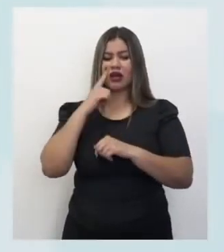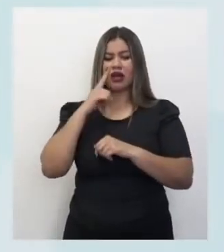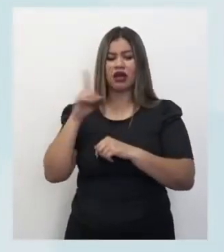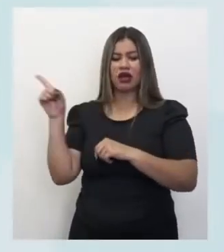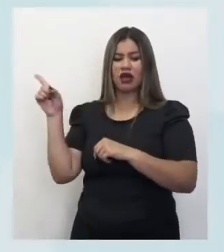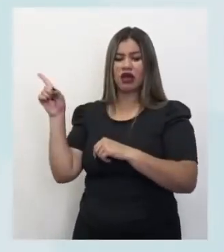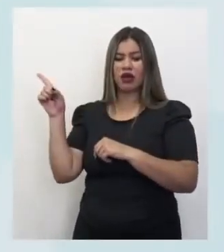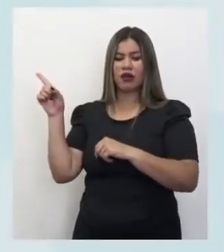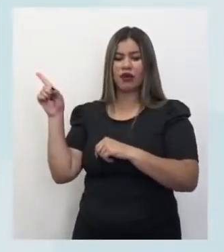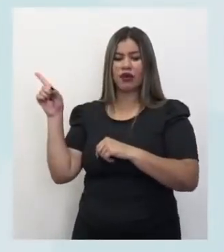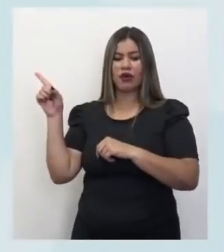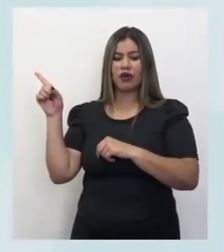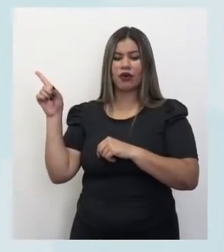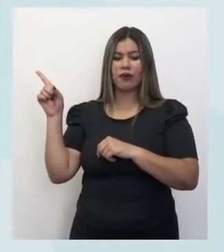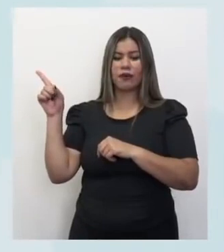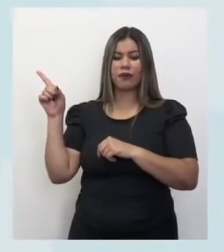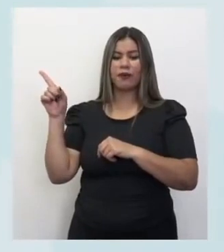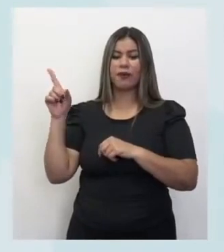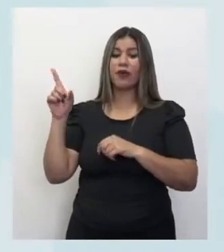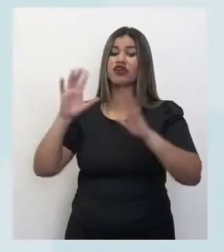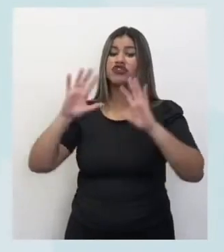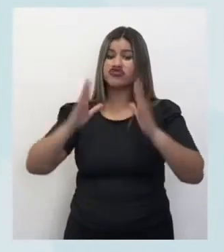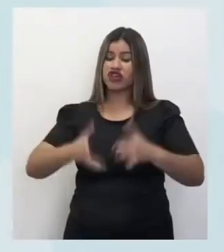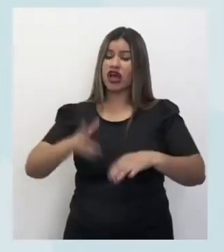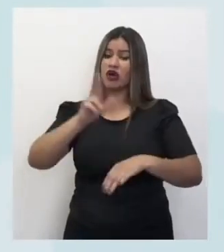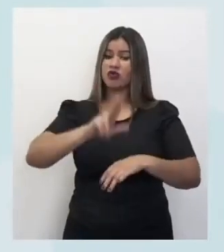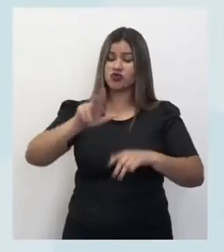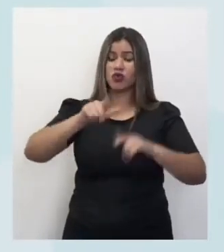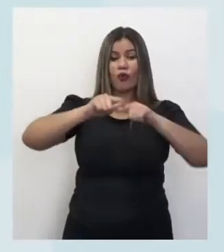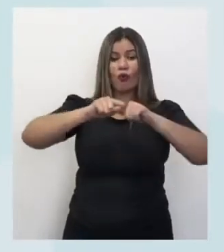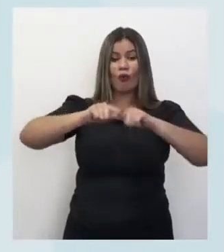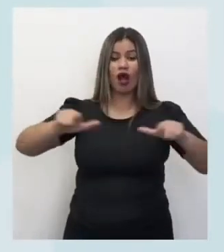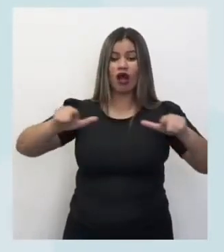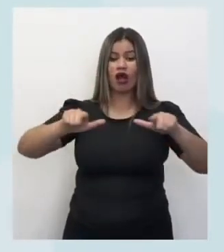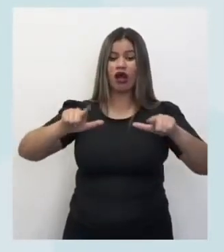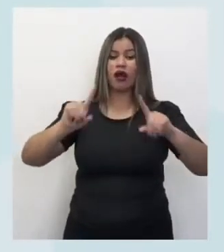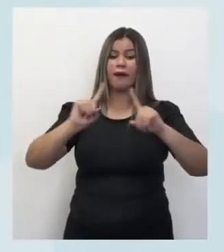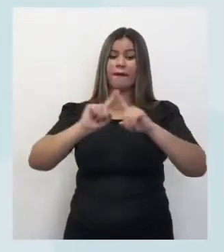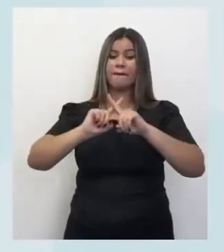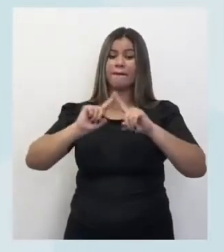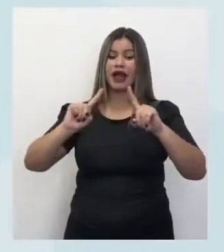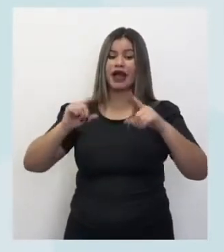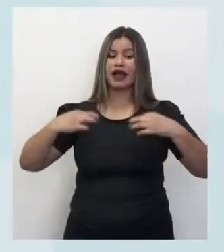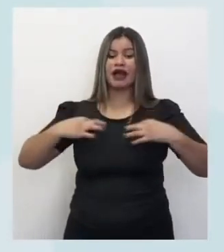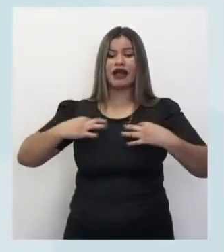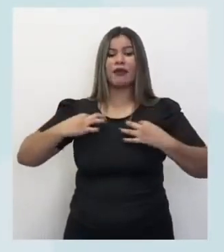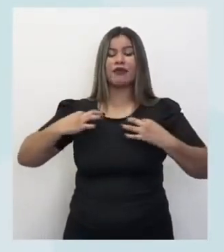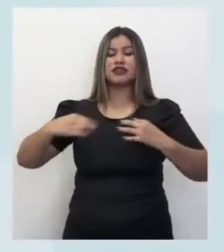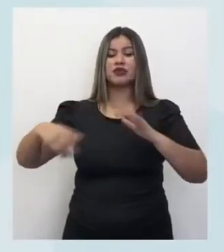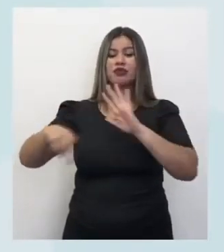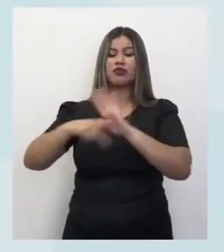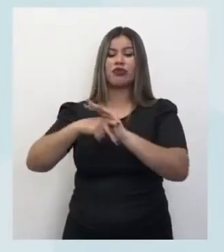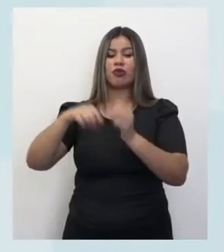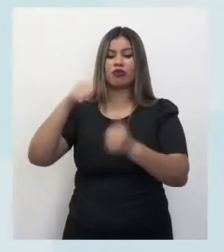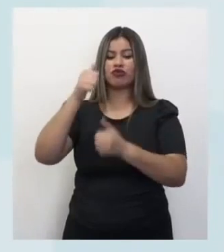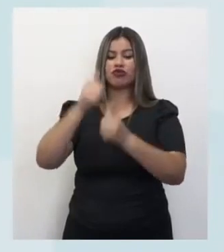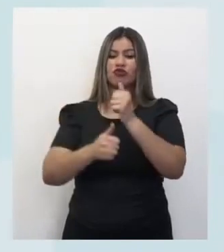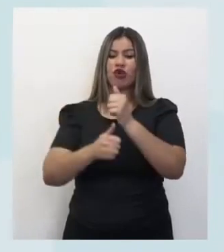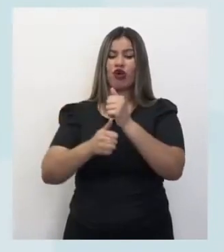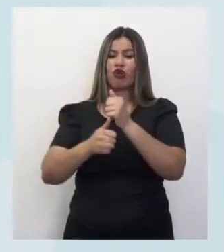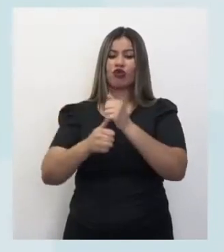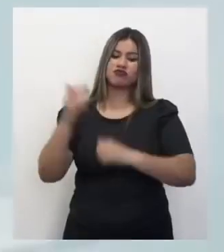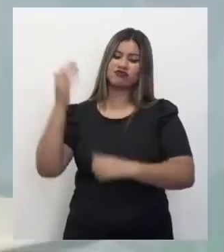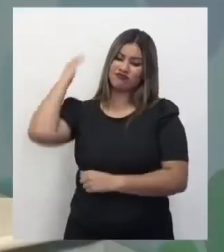na imagem. Tipo, mostra que o botijão tá vazio. E ele, como tava com uma camisa de futebol e a camisa 10, mas aí eu não